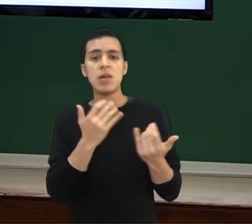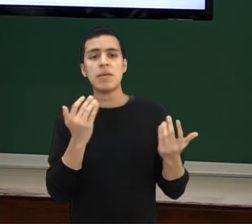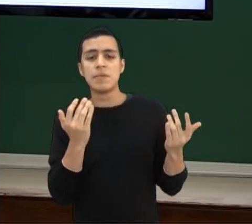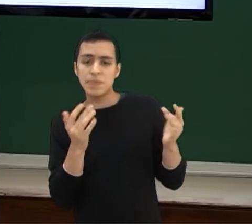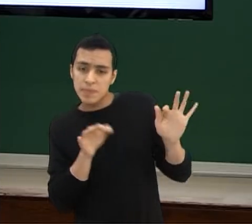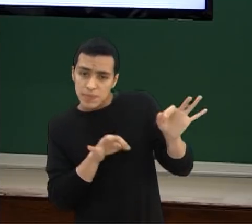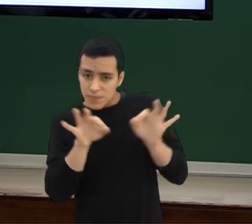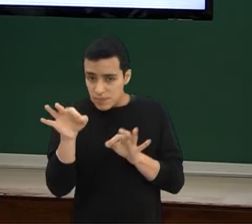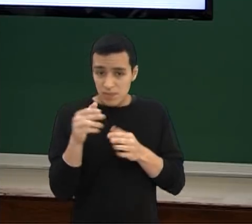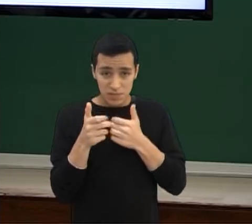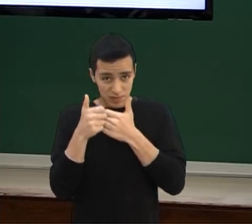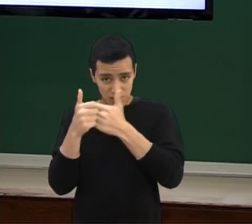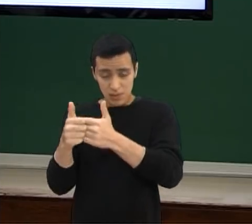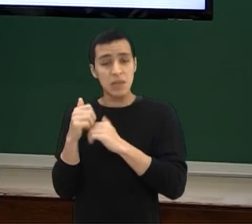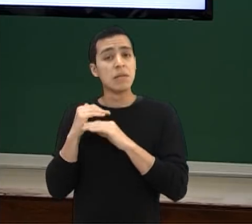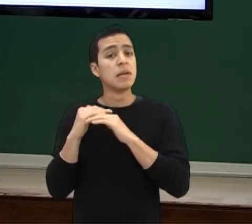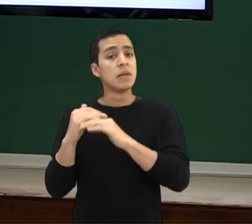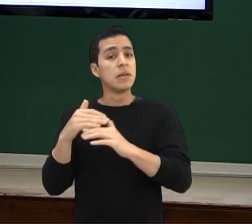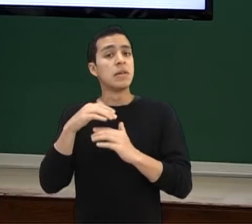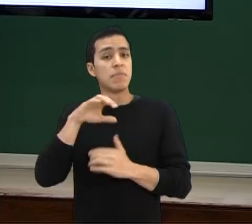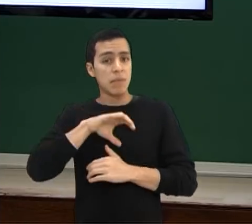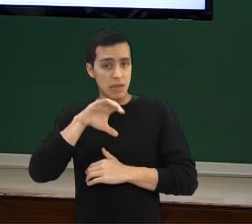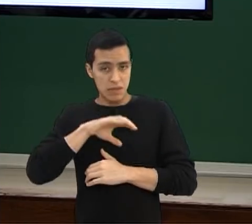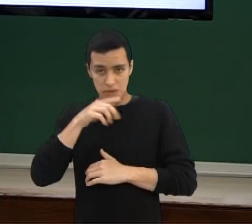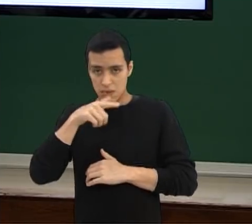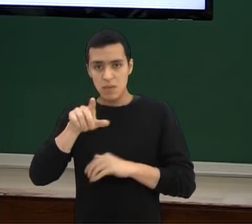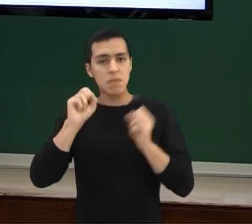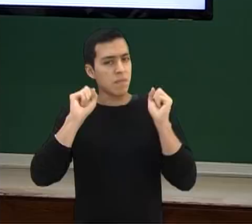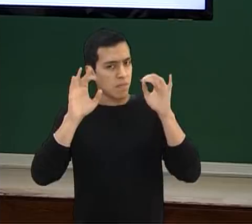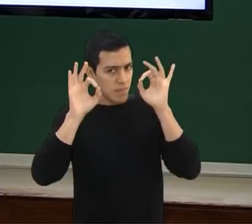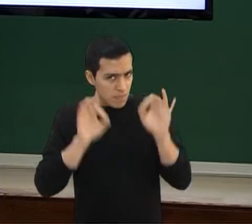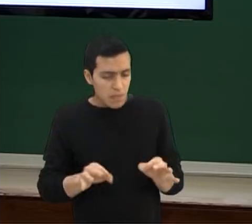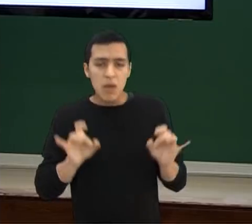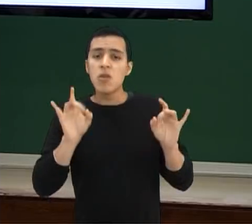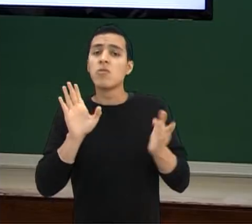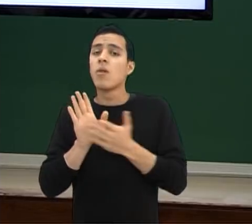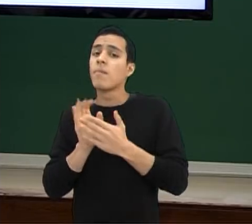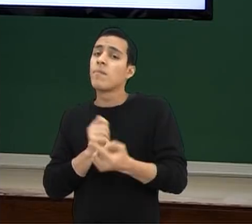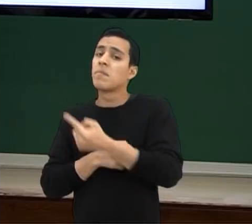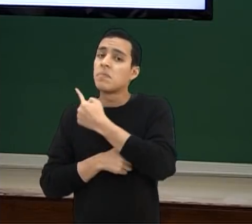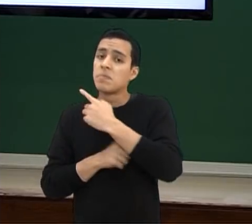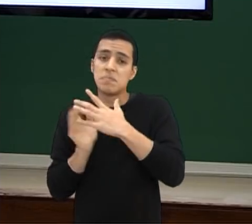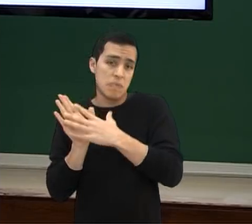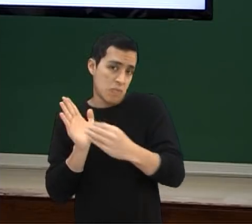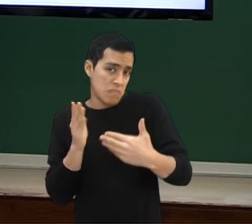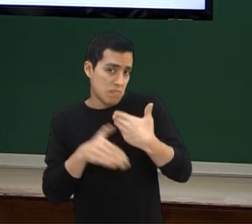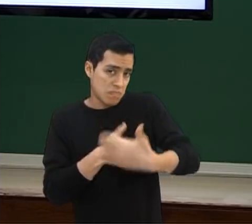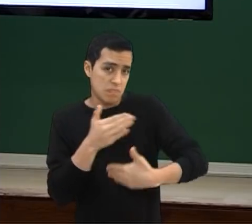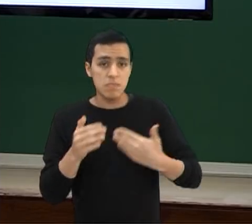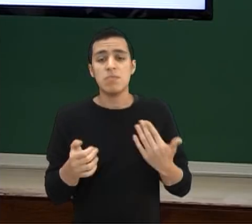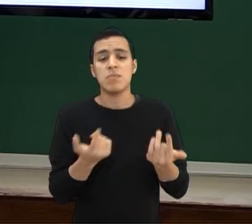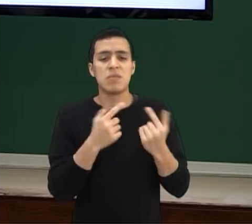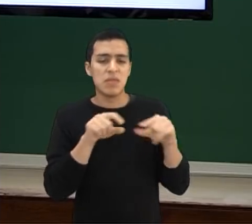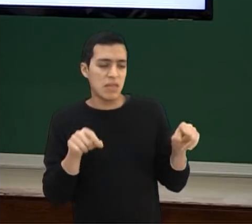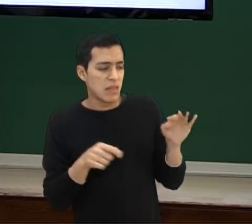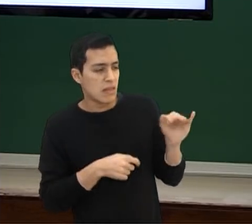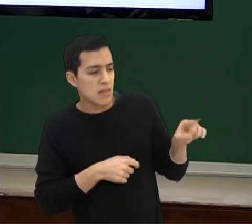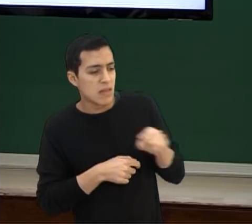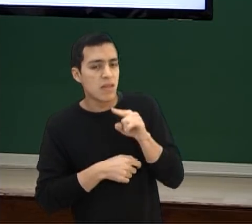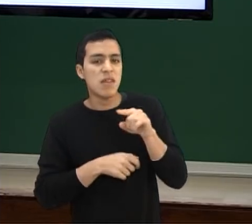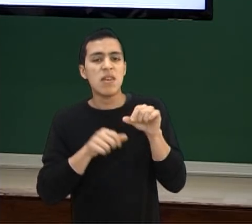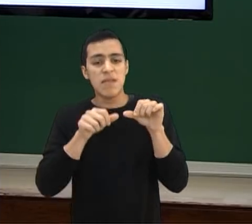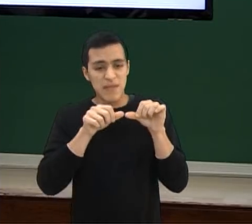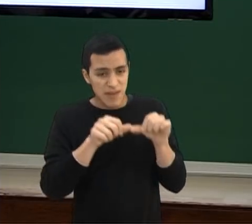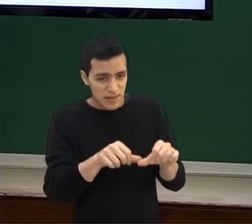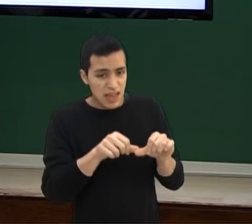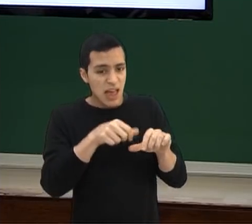colocou aí dentro da norma padrão da língua, acertou também. Tá? É só uma proposta essa de resposta. E a fala do Tião, para ficar